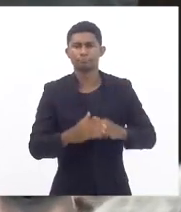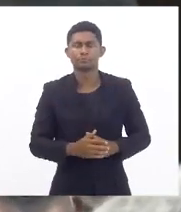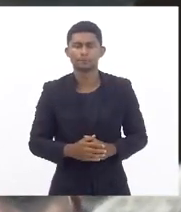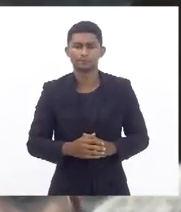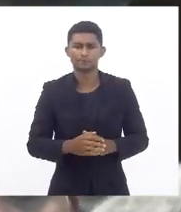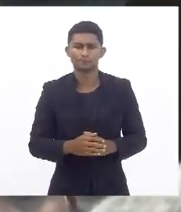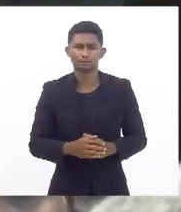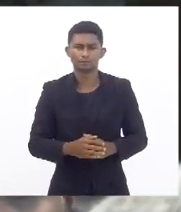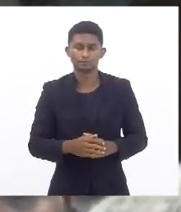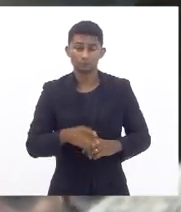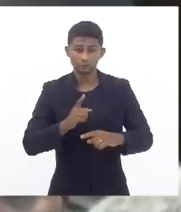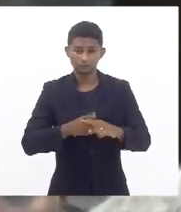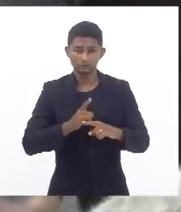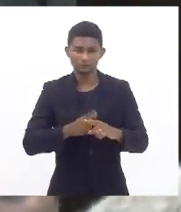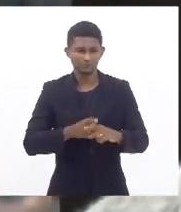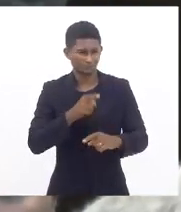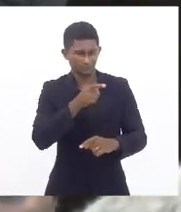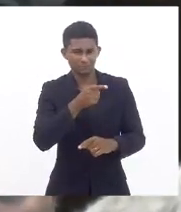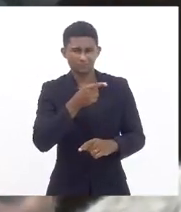hora que o parecer diz que é